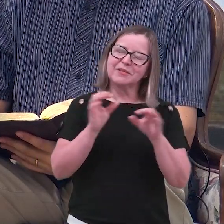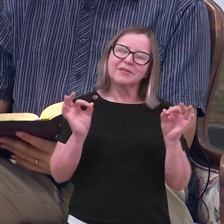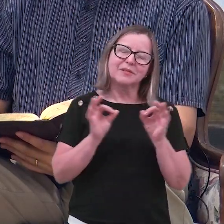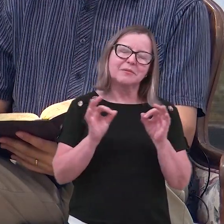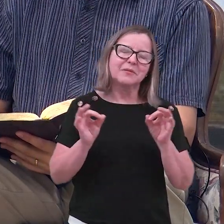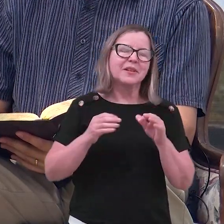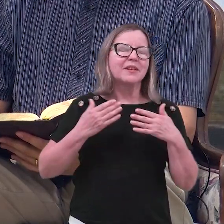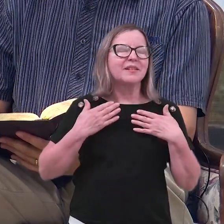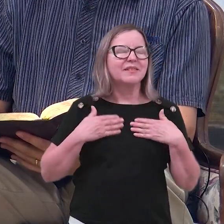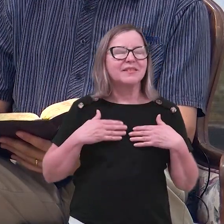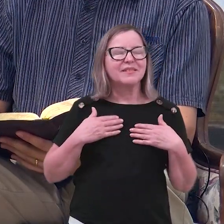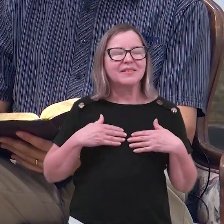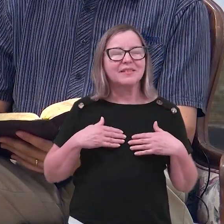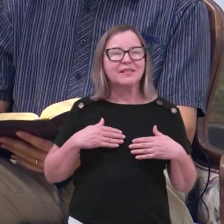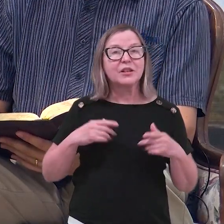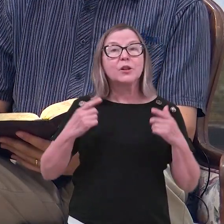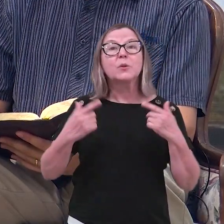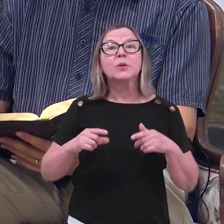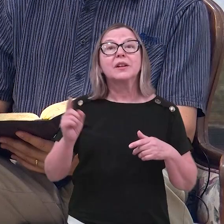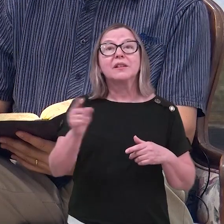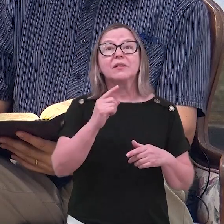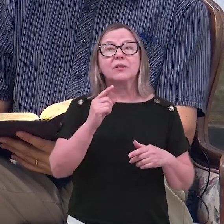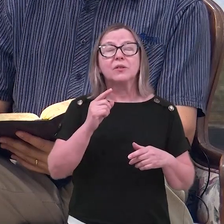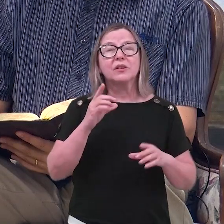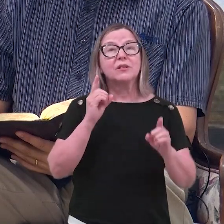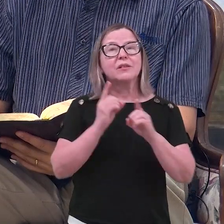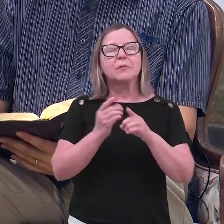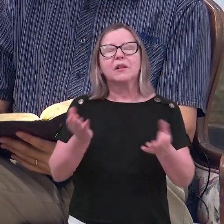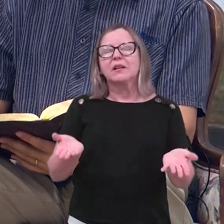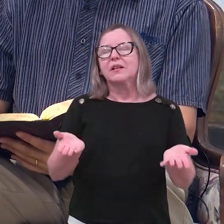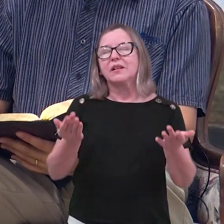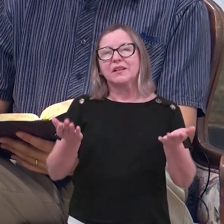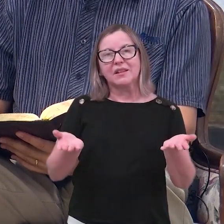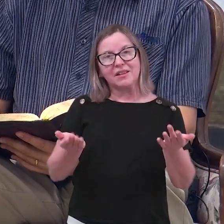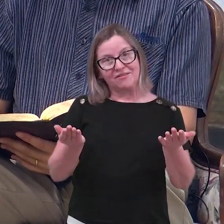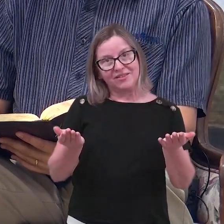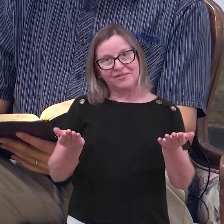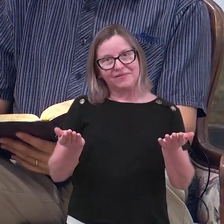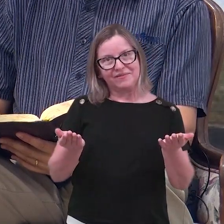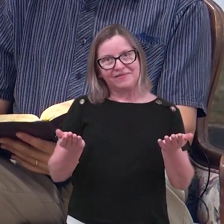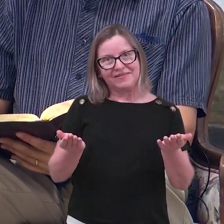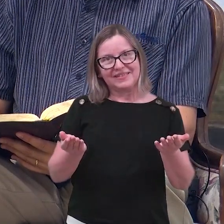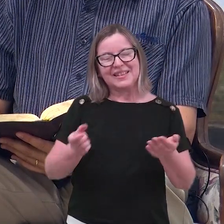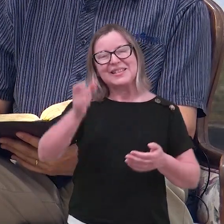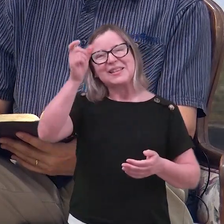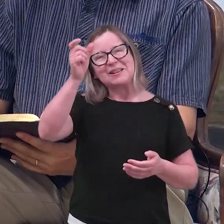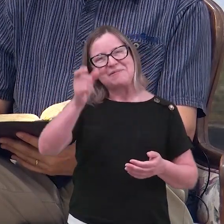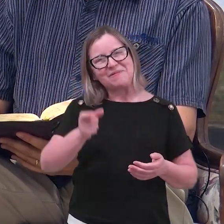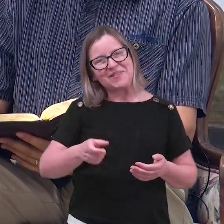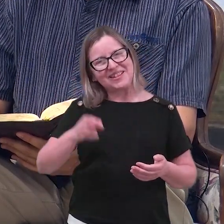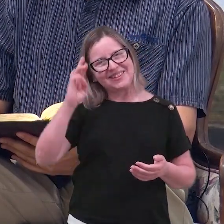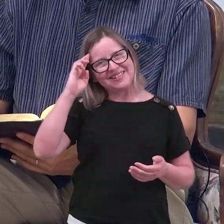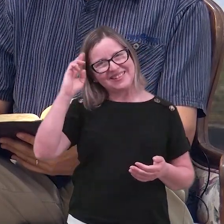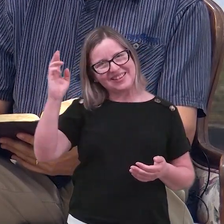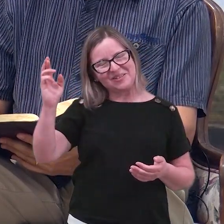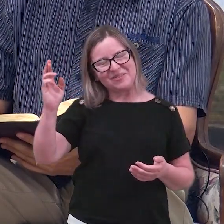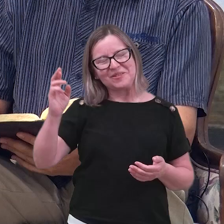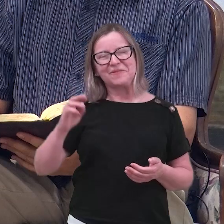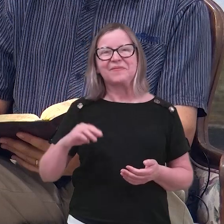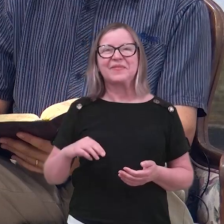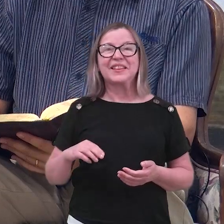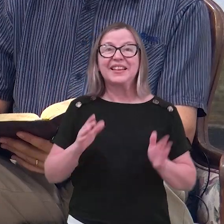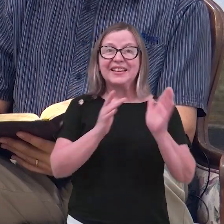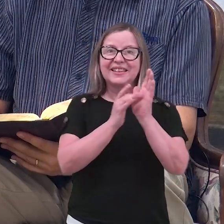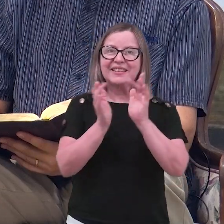descanso, aonde que nós vamos encontrar leveza, pastor Eric? É na pessoa do Senhor. É verdade. E ele tá fazendo